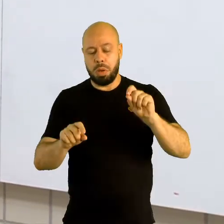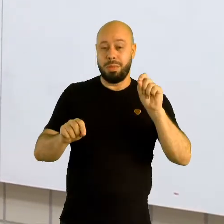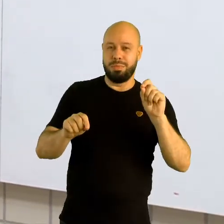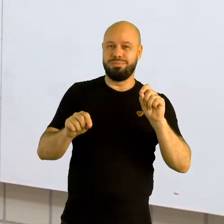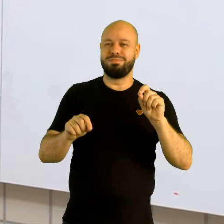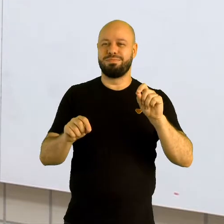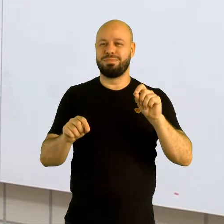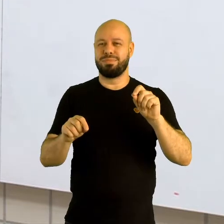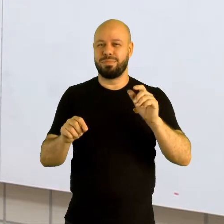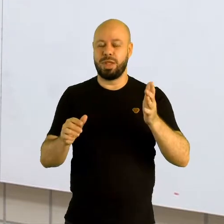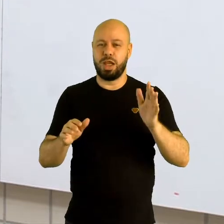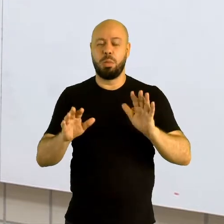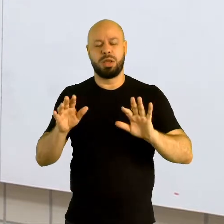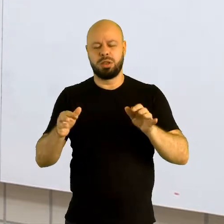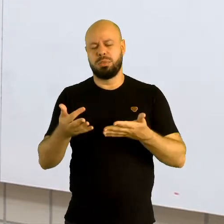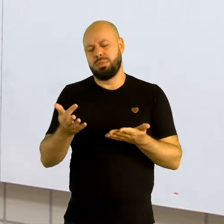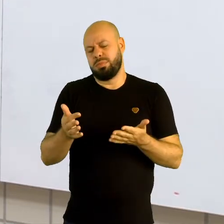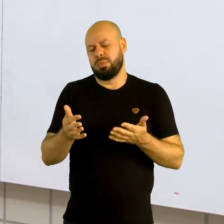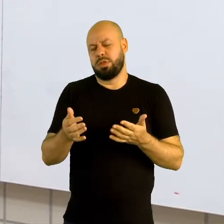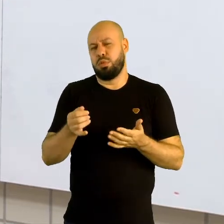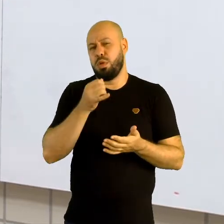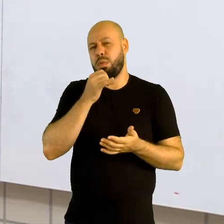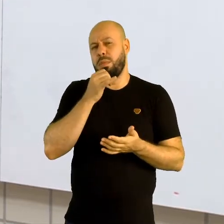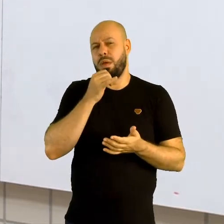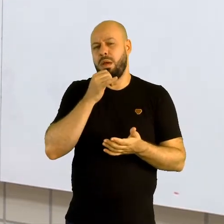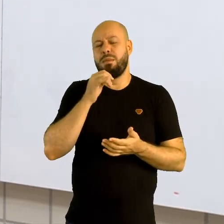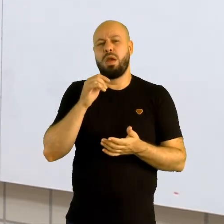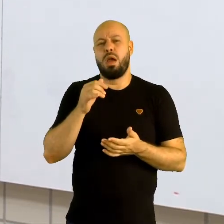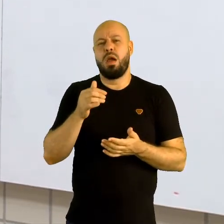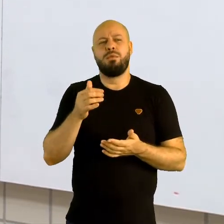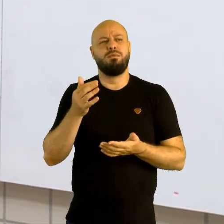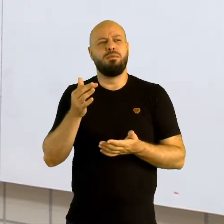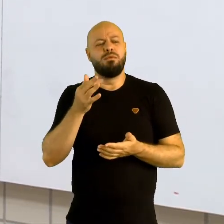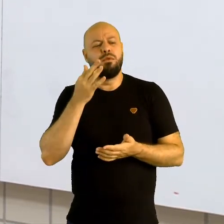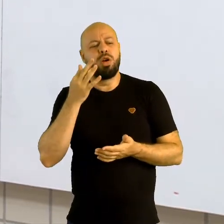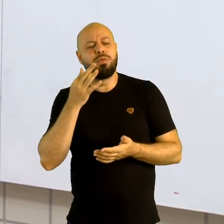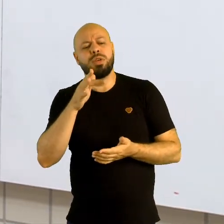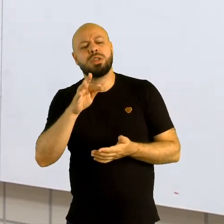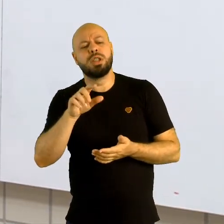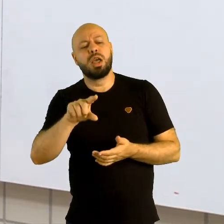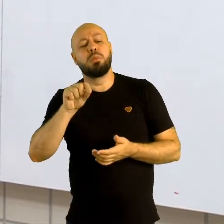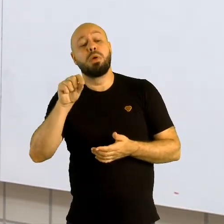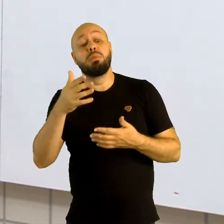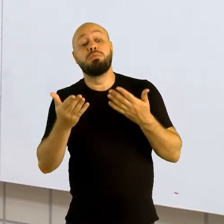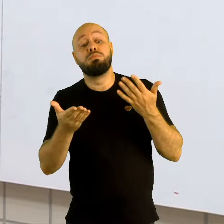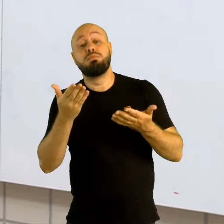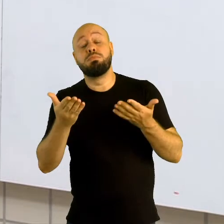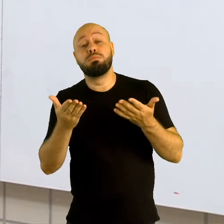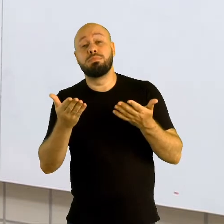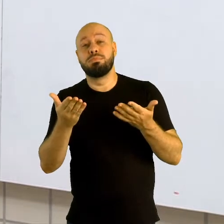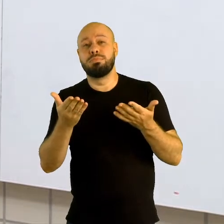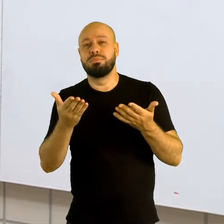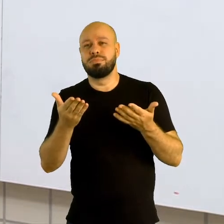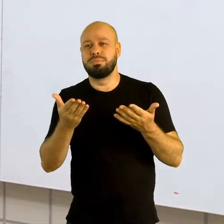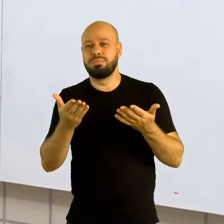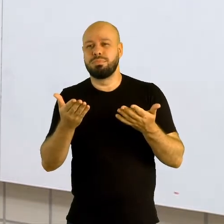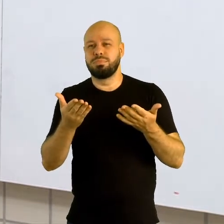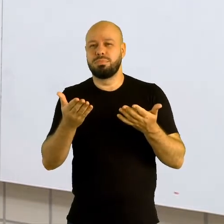fruit do you prefer? Eu perguntei qual fruta você prefere?